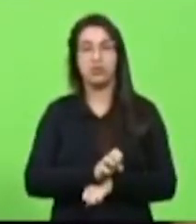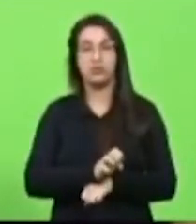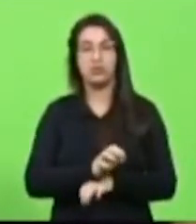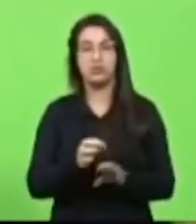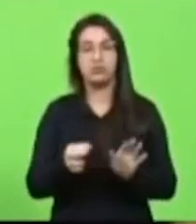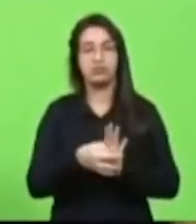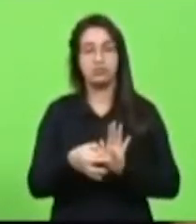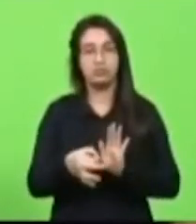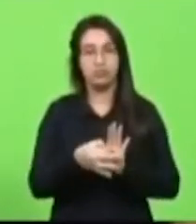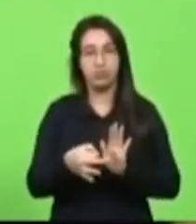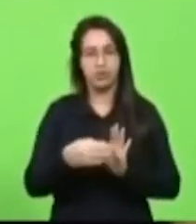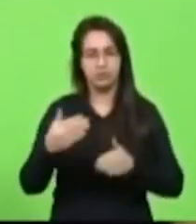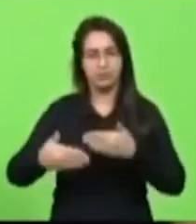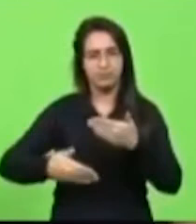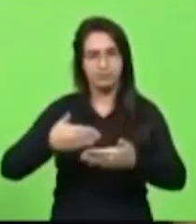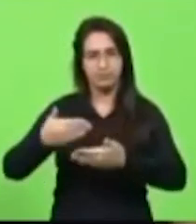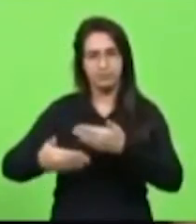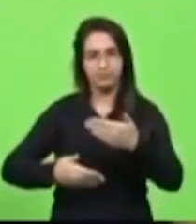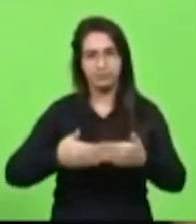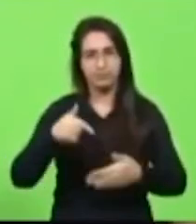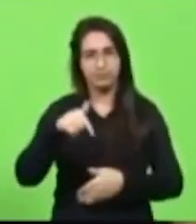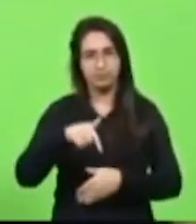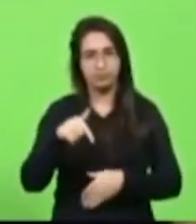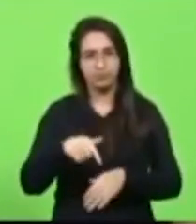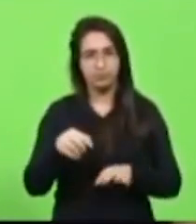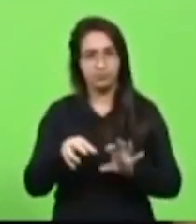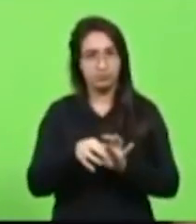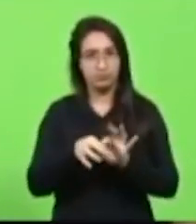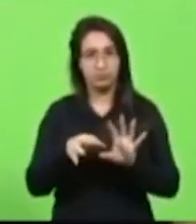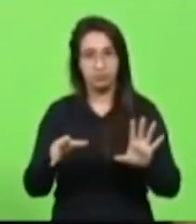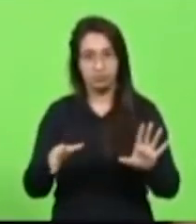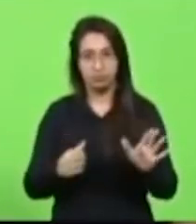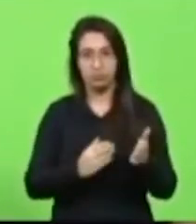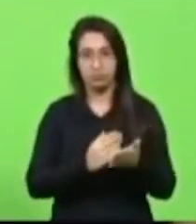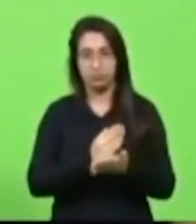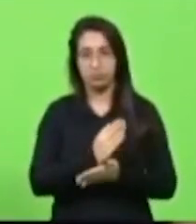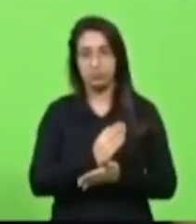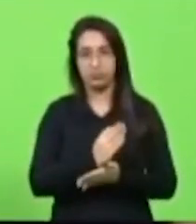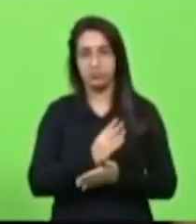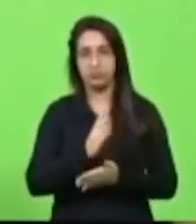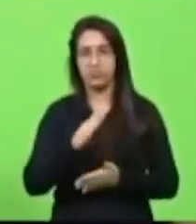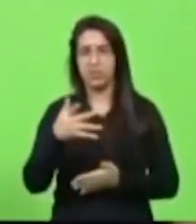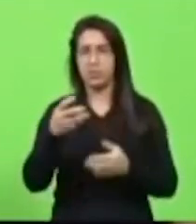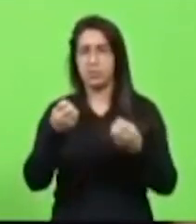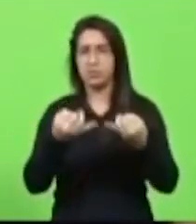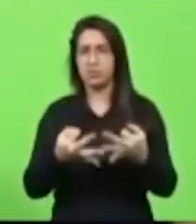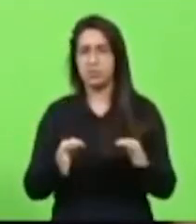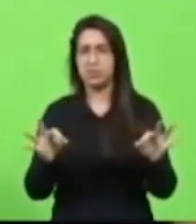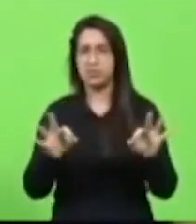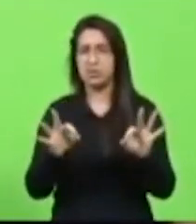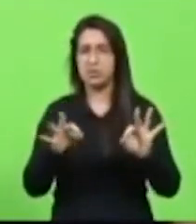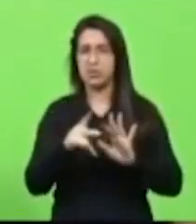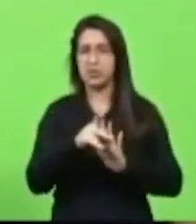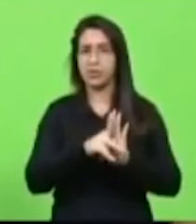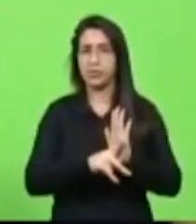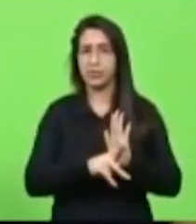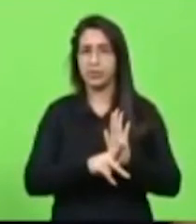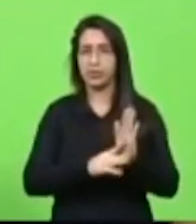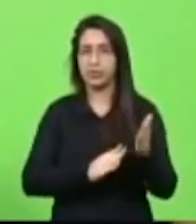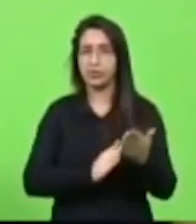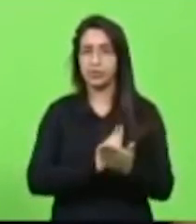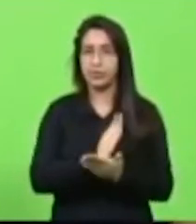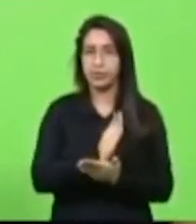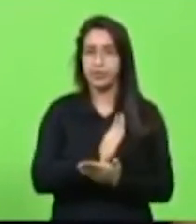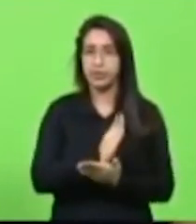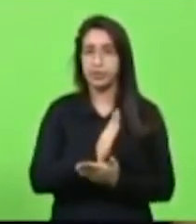na casa, favorável, e inexplicavelmente, depois do projeto aprovado, quando foi para